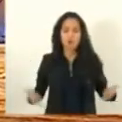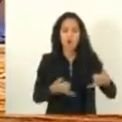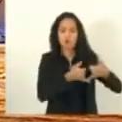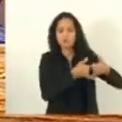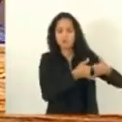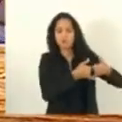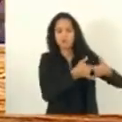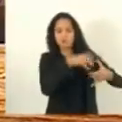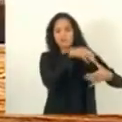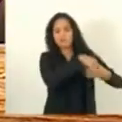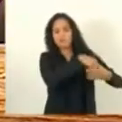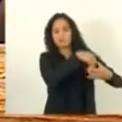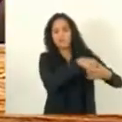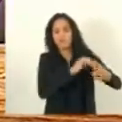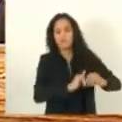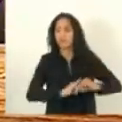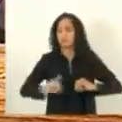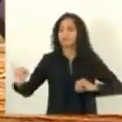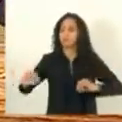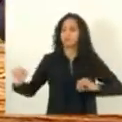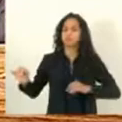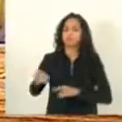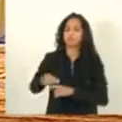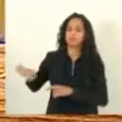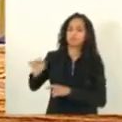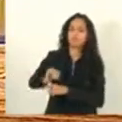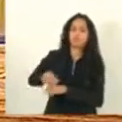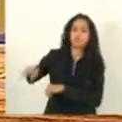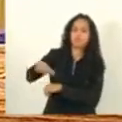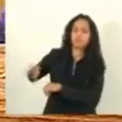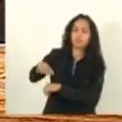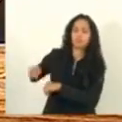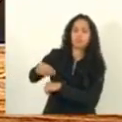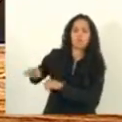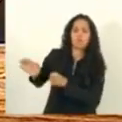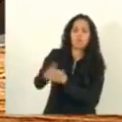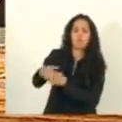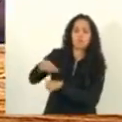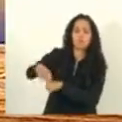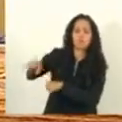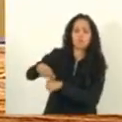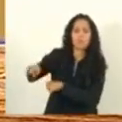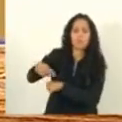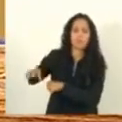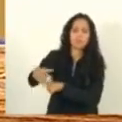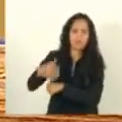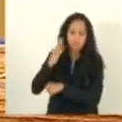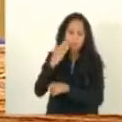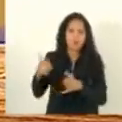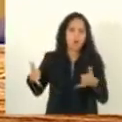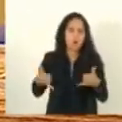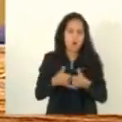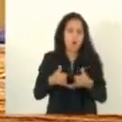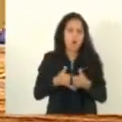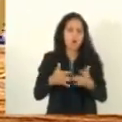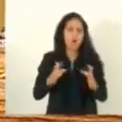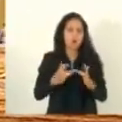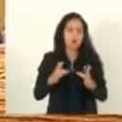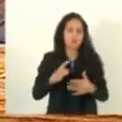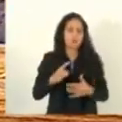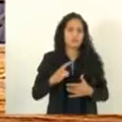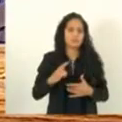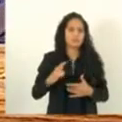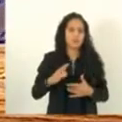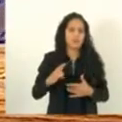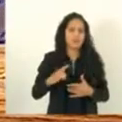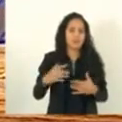sistema socioeducativo, existem. É difícil a gente conter todos esses contatos. E aí fica